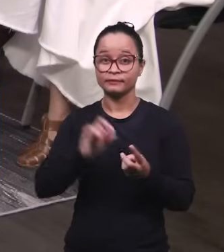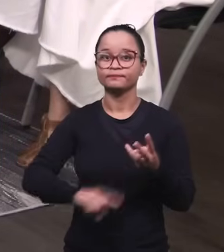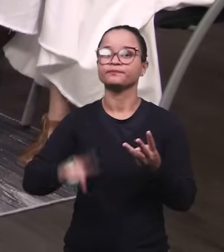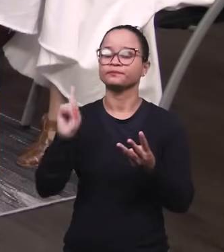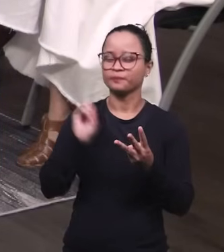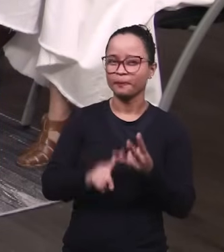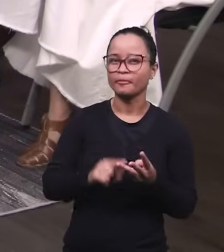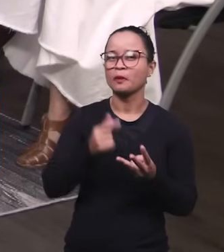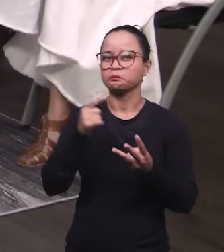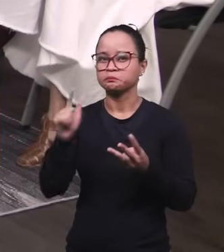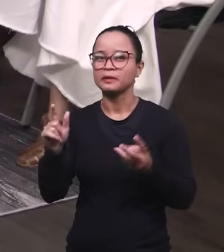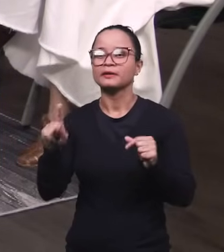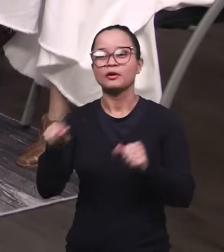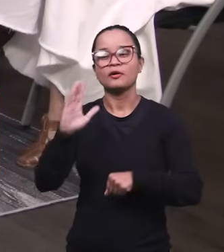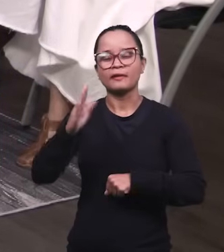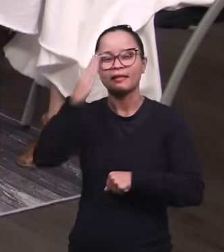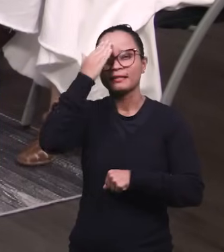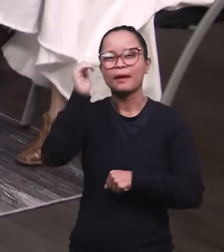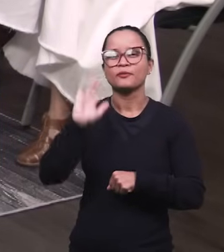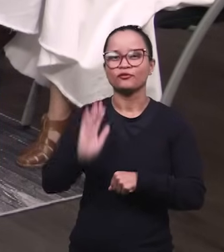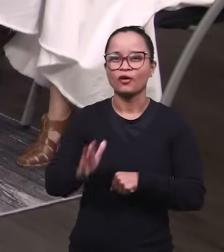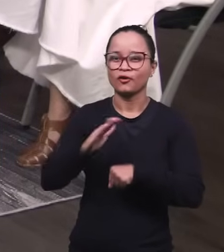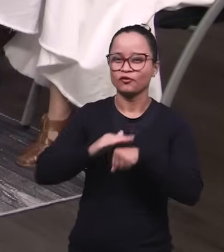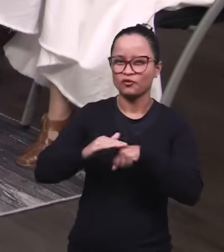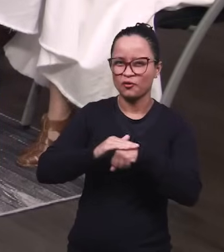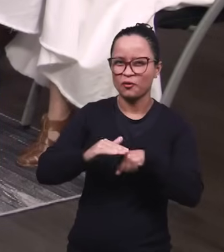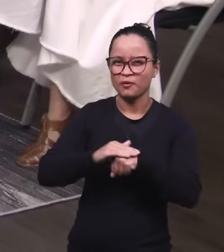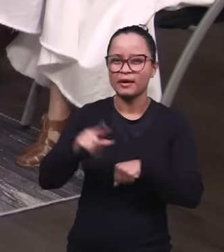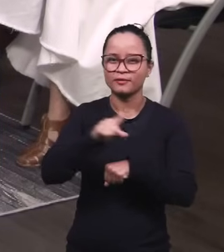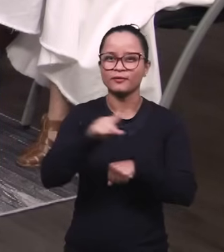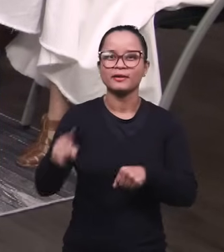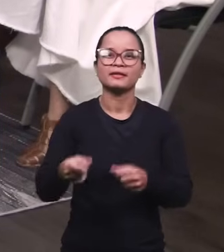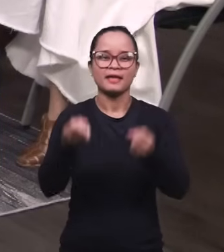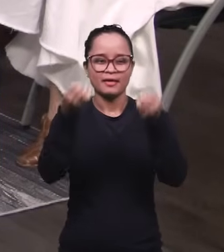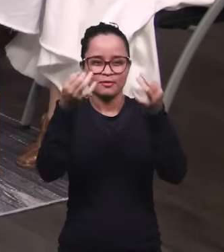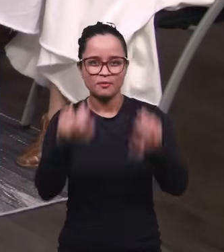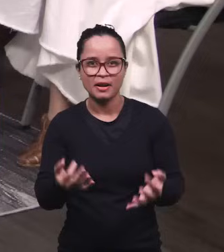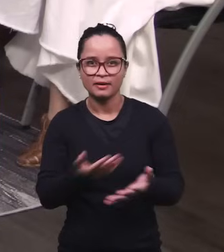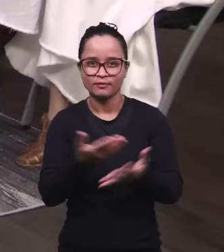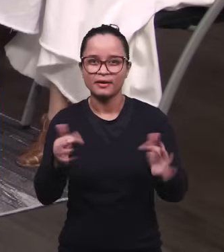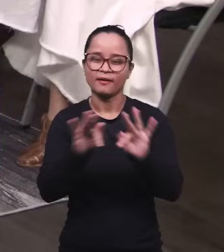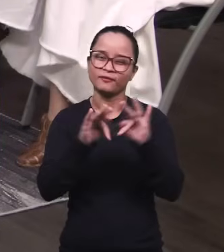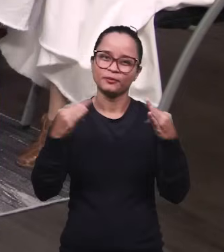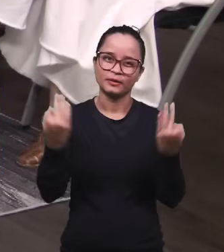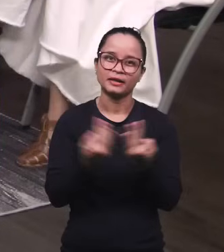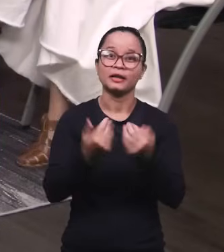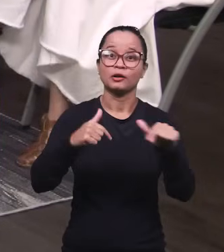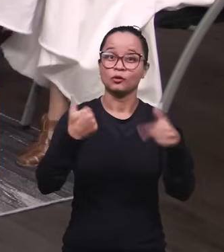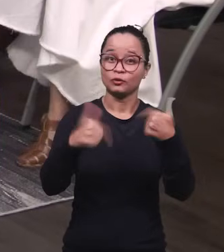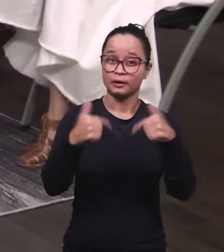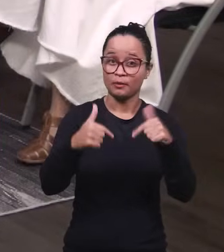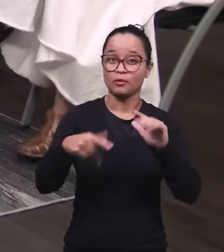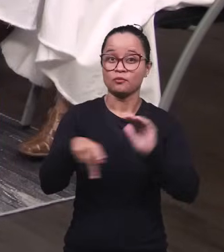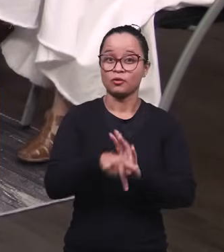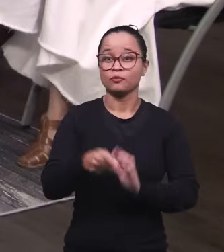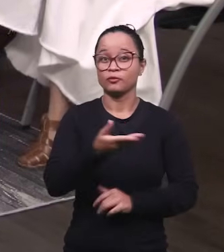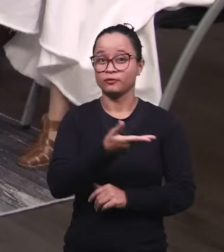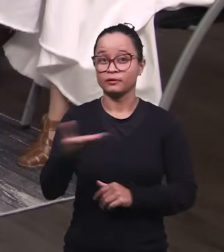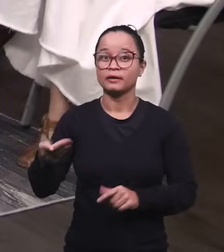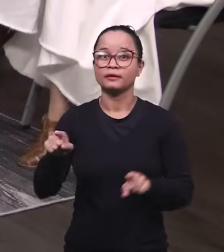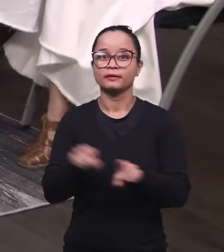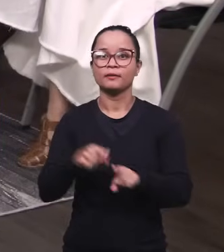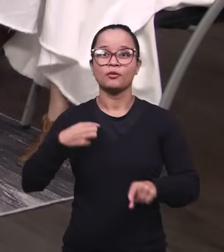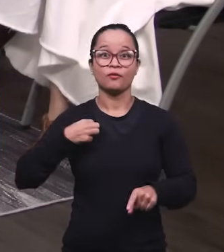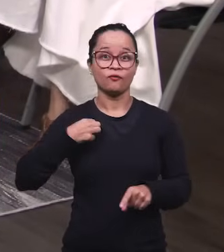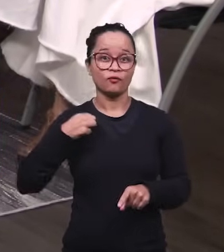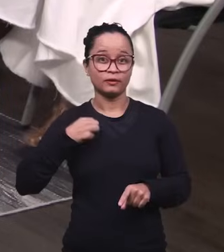sabem que aqui a gente começa conversando um pouquinho para que vocês falem sobre vocês, a família, o trabalho de vocês, inclusive